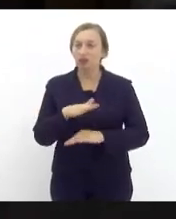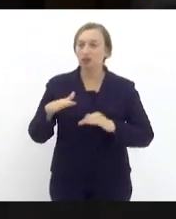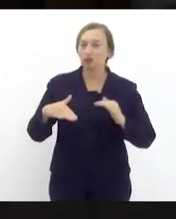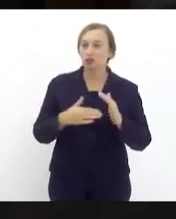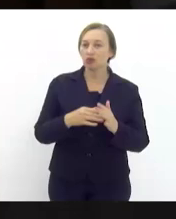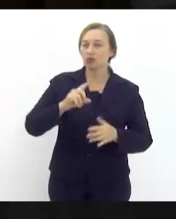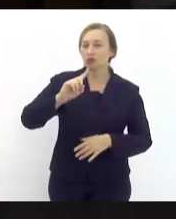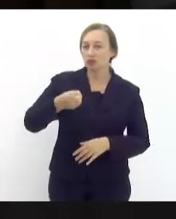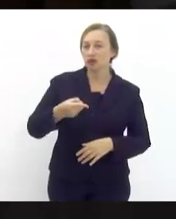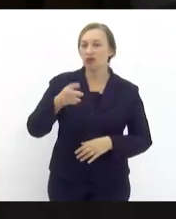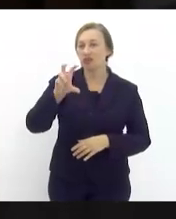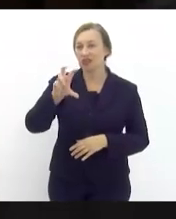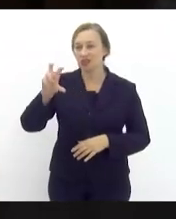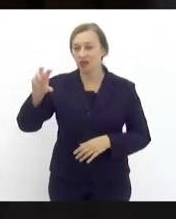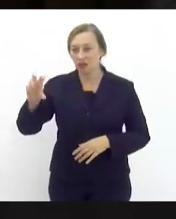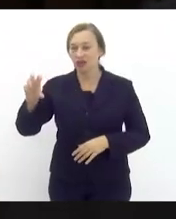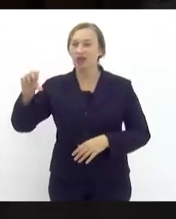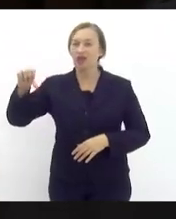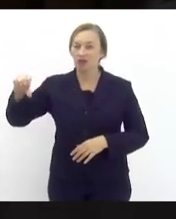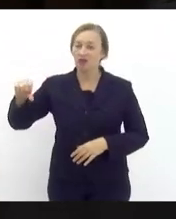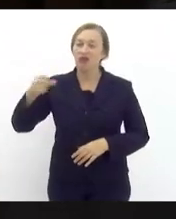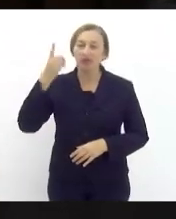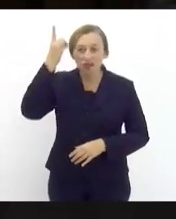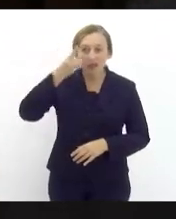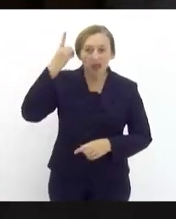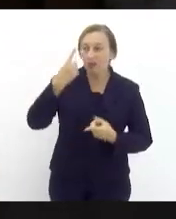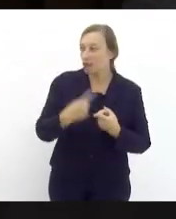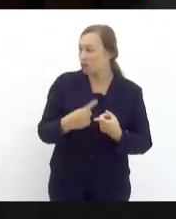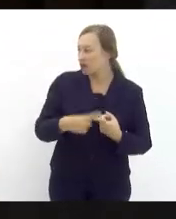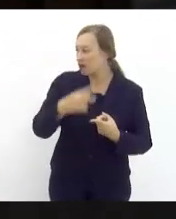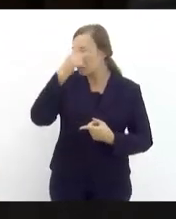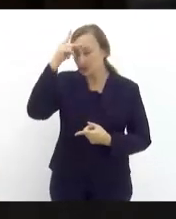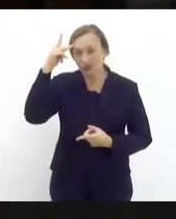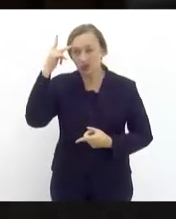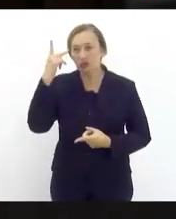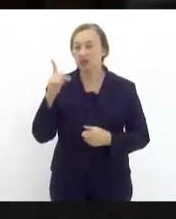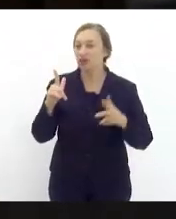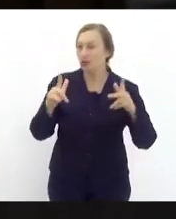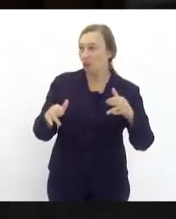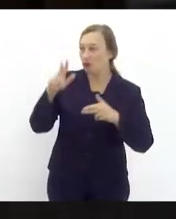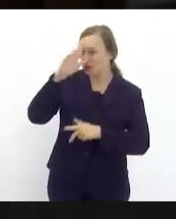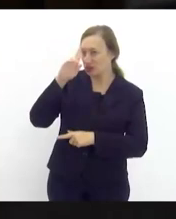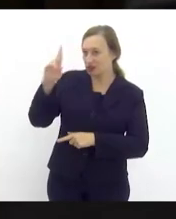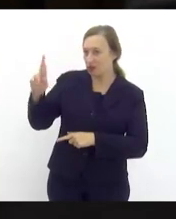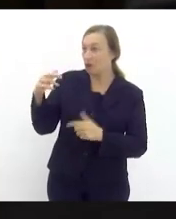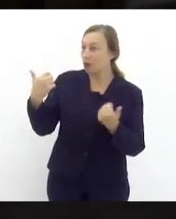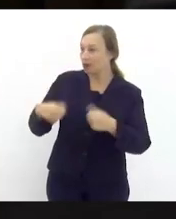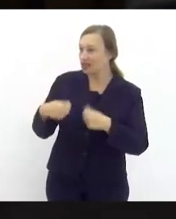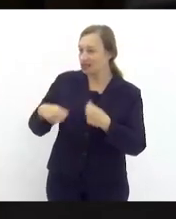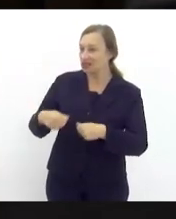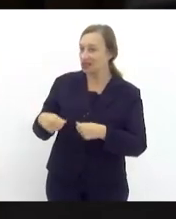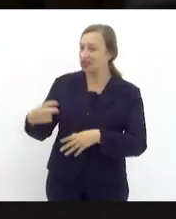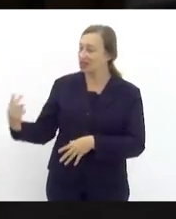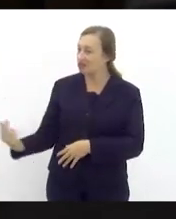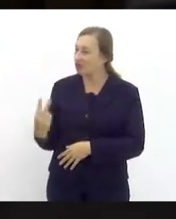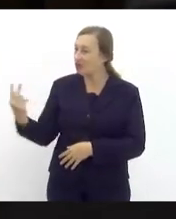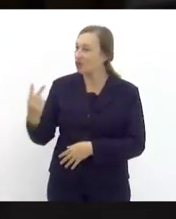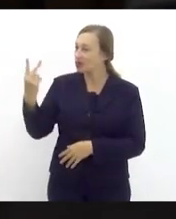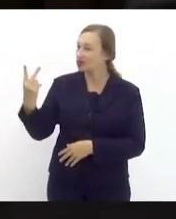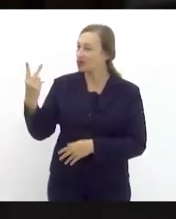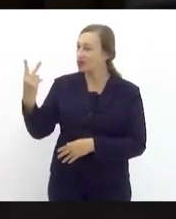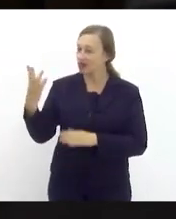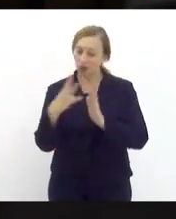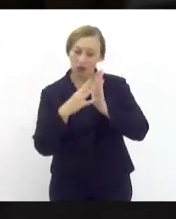1059 deputados porque pessoas como o senhor essas pessoas precisam ser exemplo e